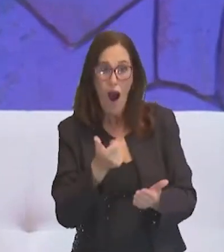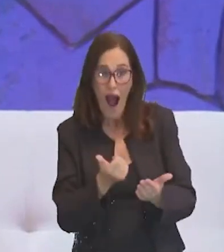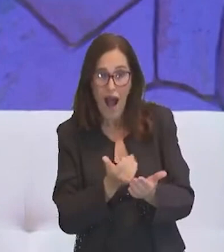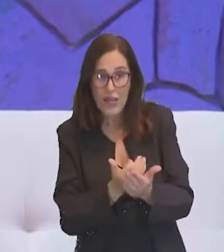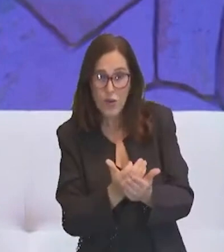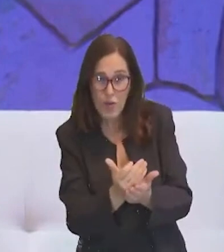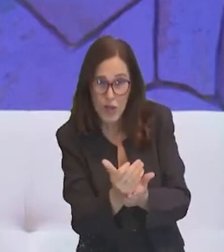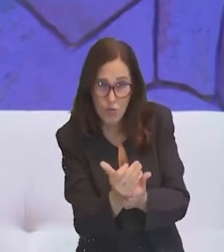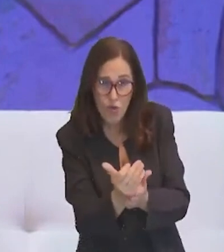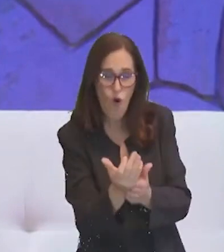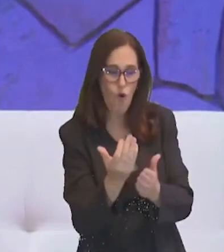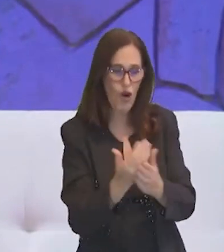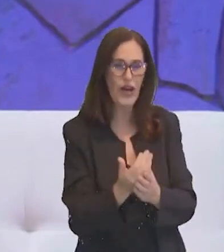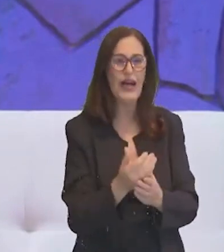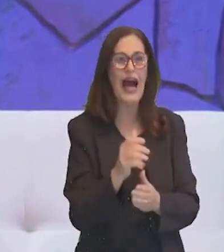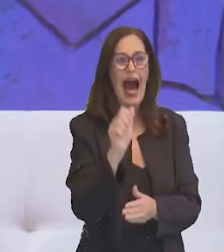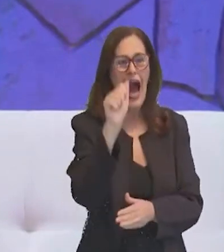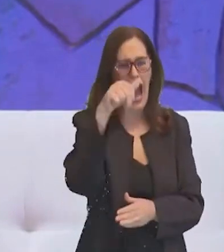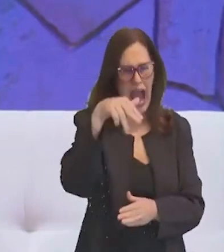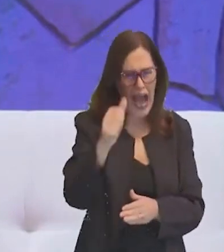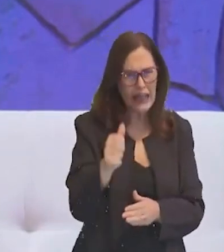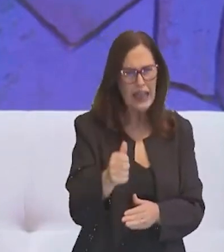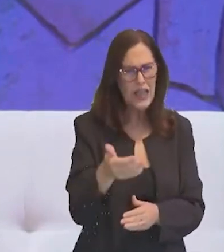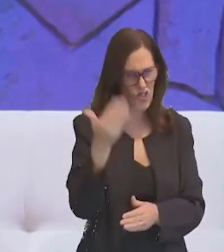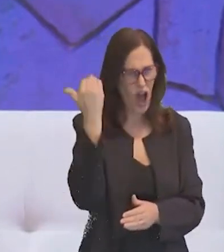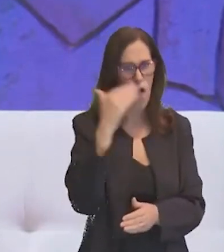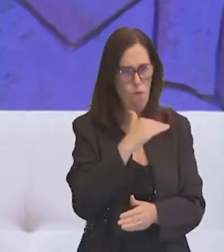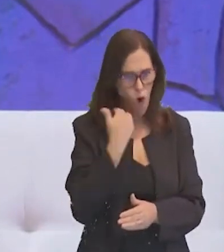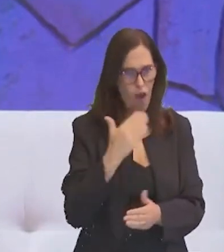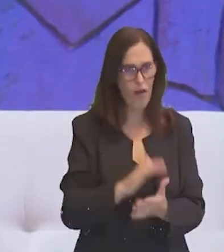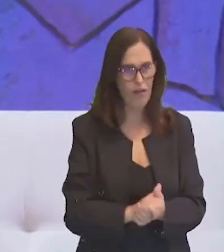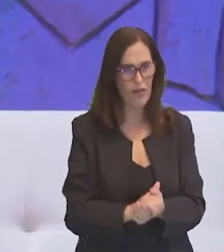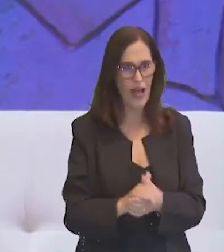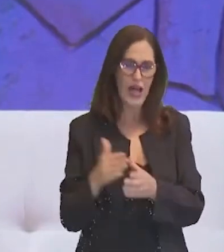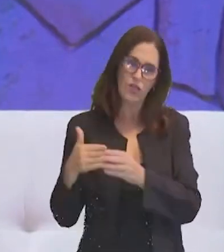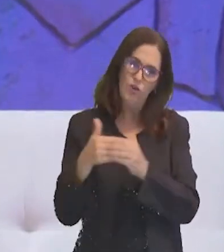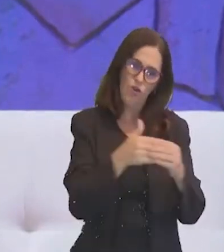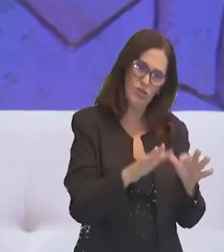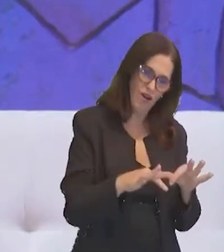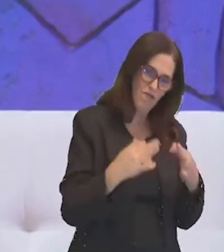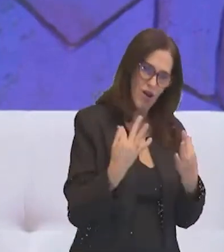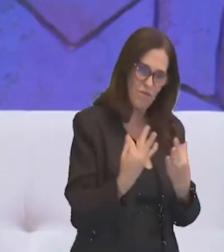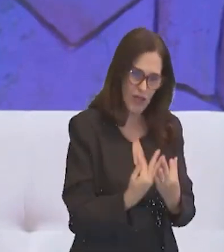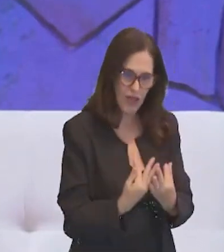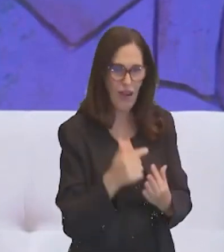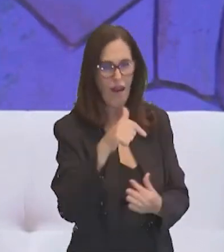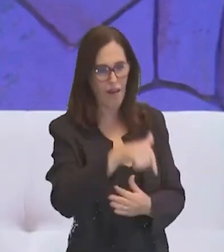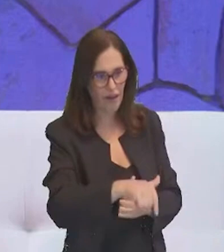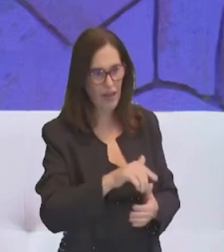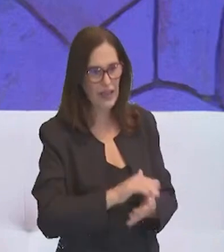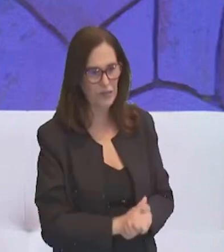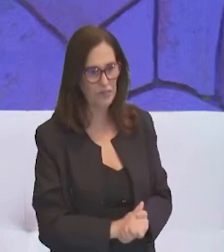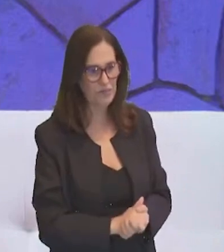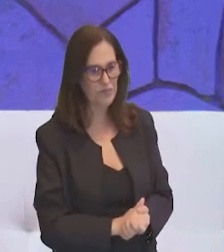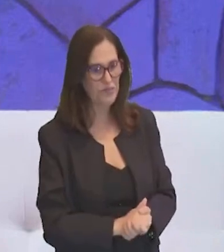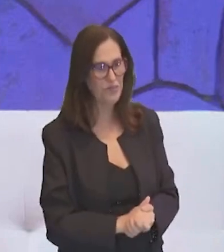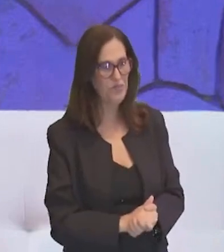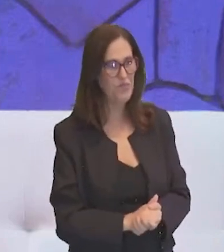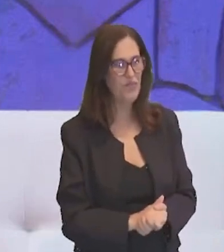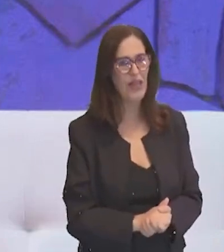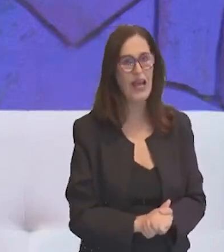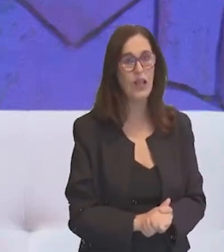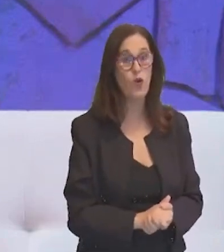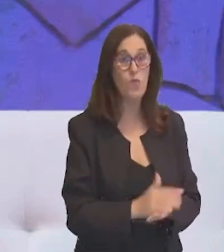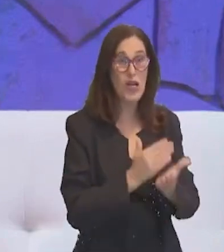Regina Salles. Trouxe a sua família, ainda enquanto a memorial era erguida em um